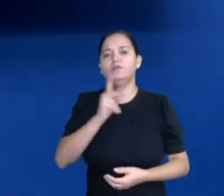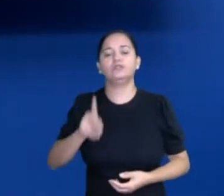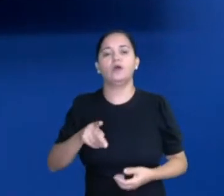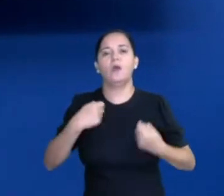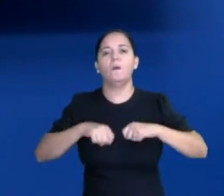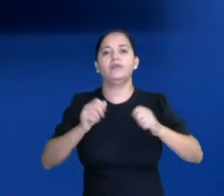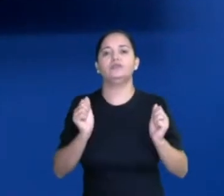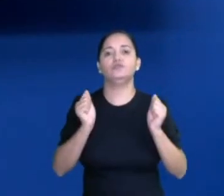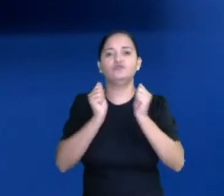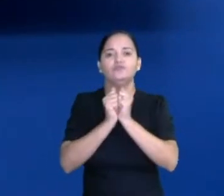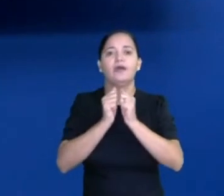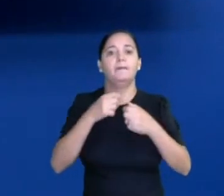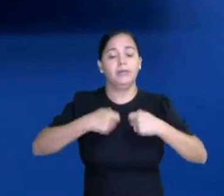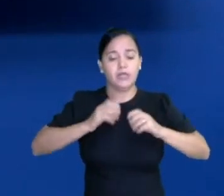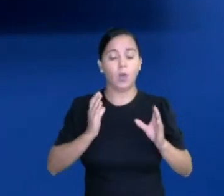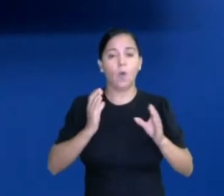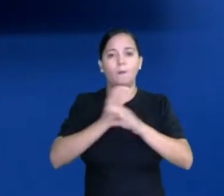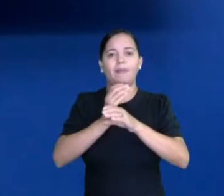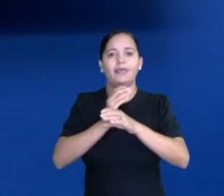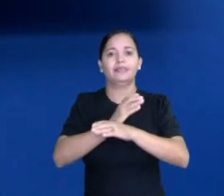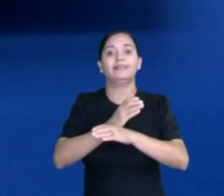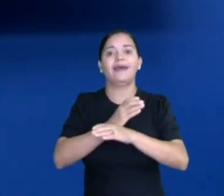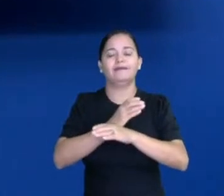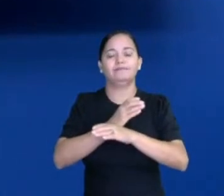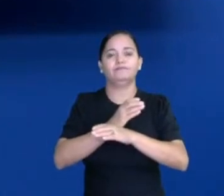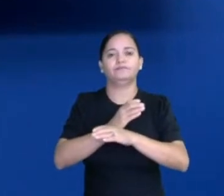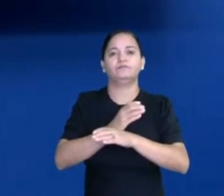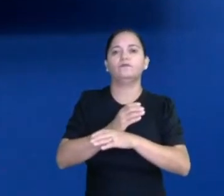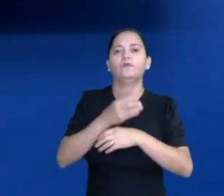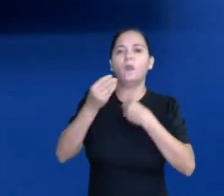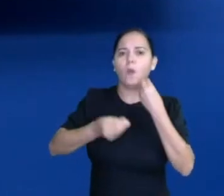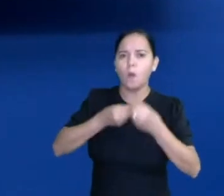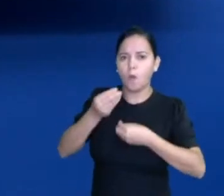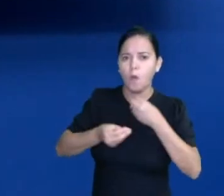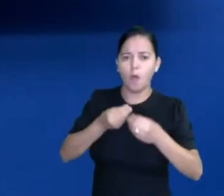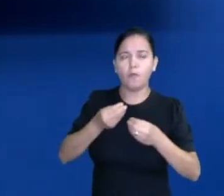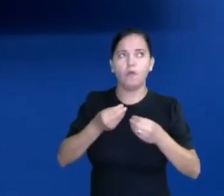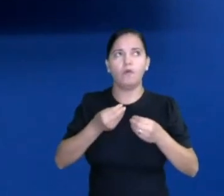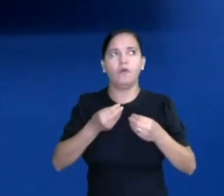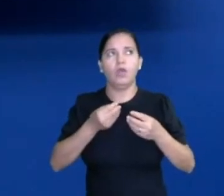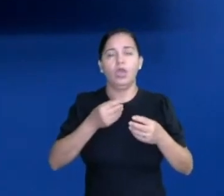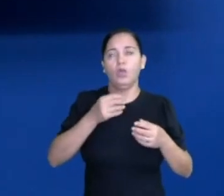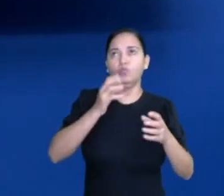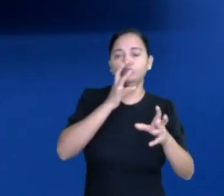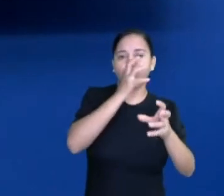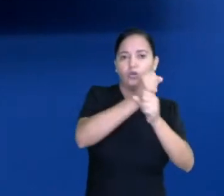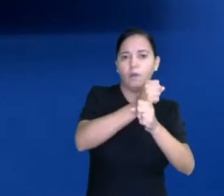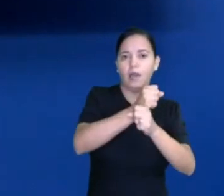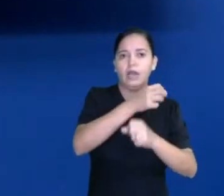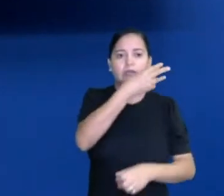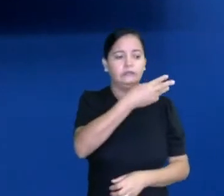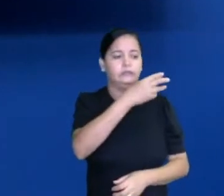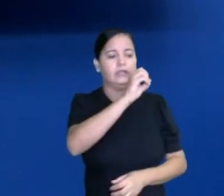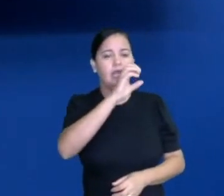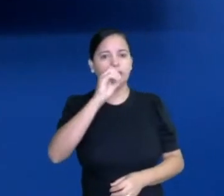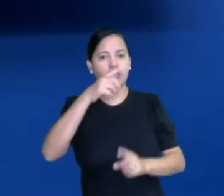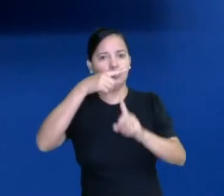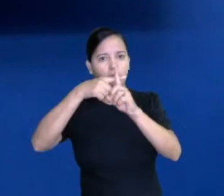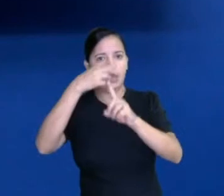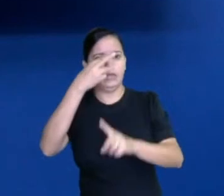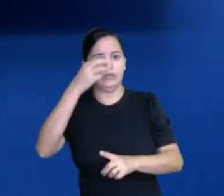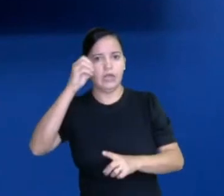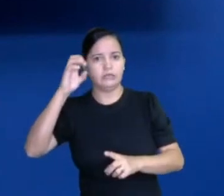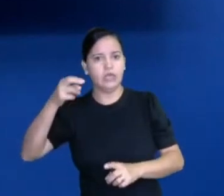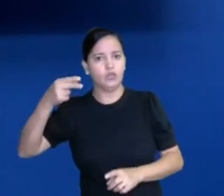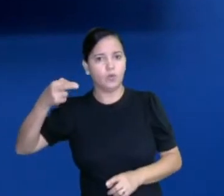preciso completar. Eu posso ir para a ideia, professora, de que aqui eu vou somar 300 mais 300 vai me dar 600? Posso. Olha